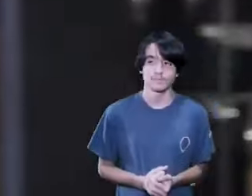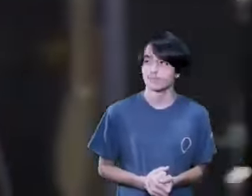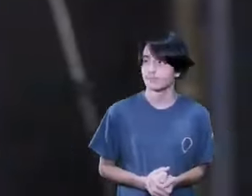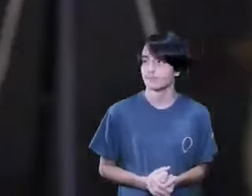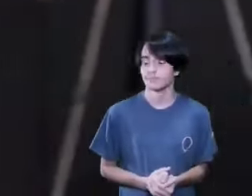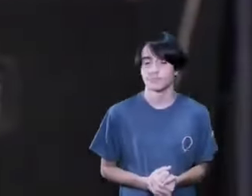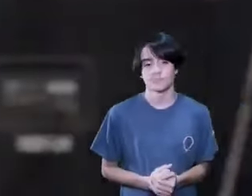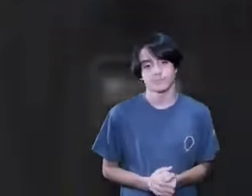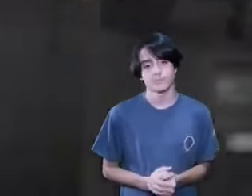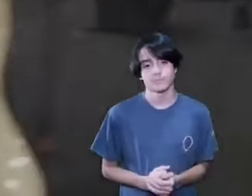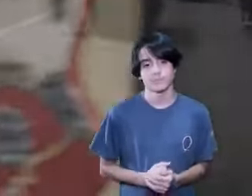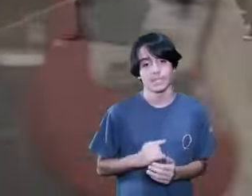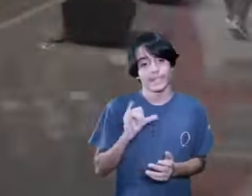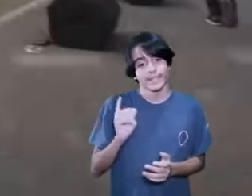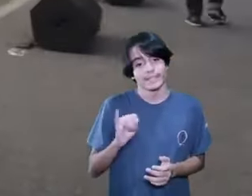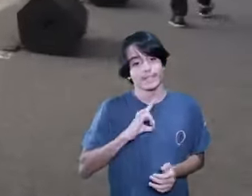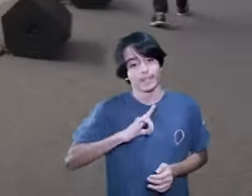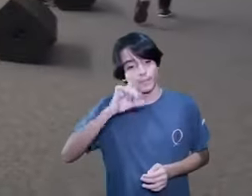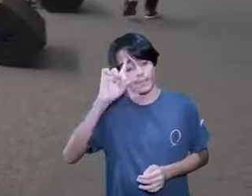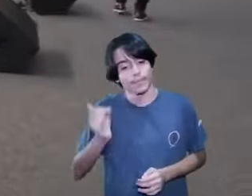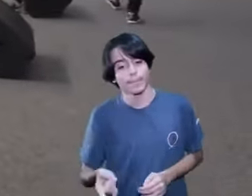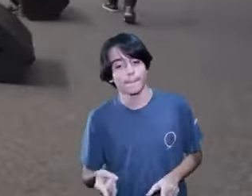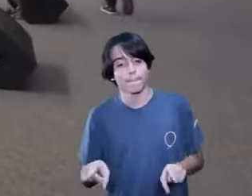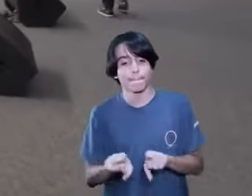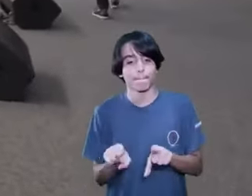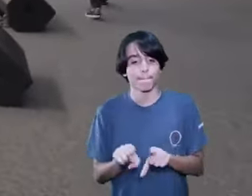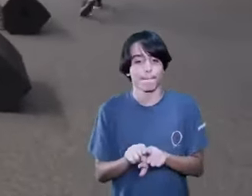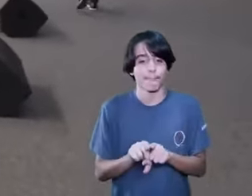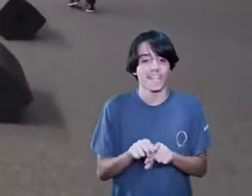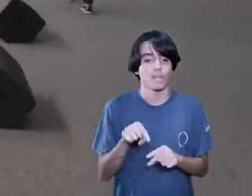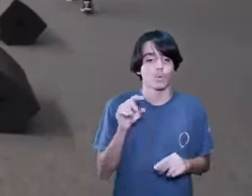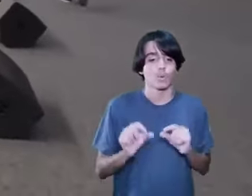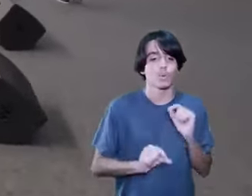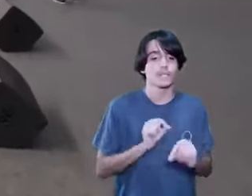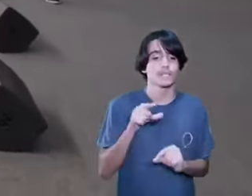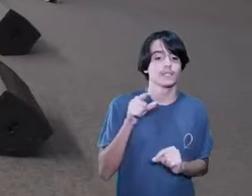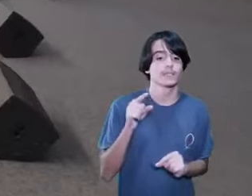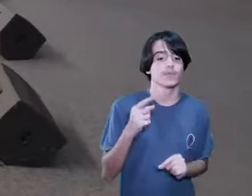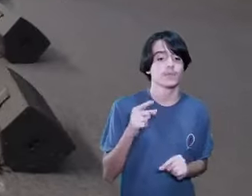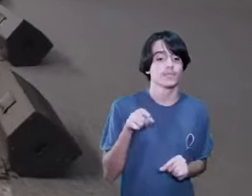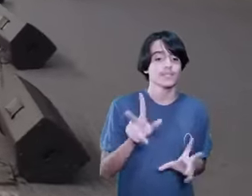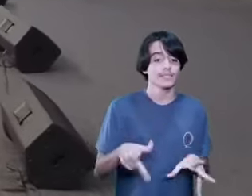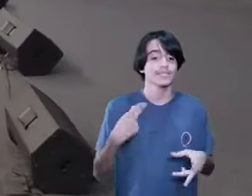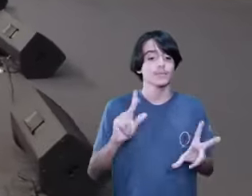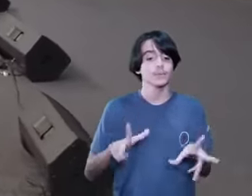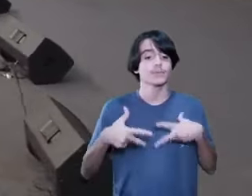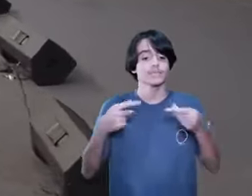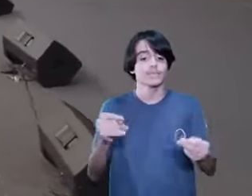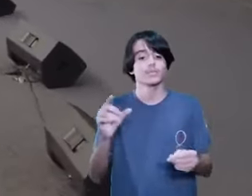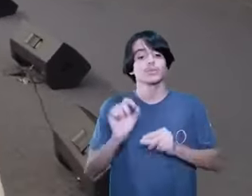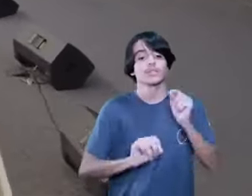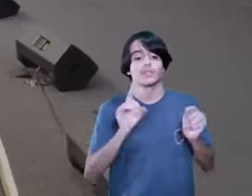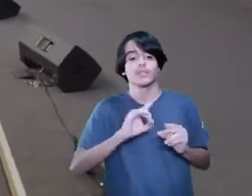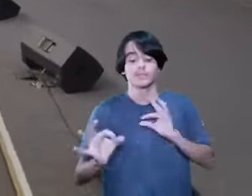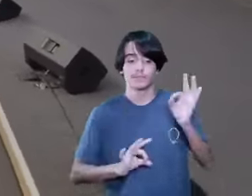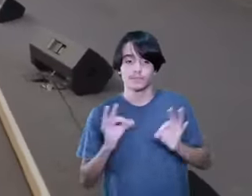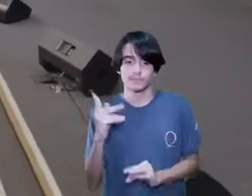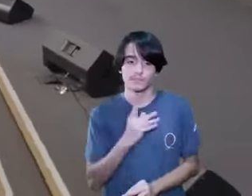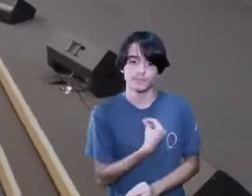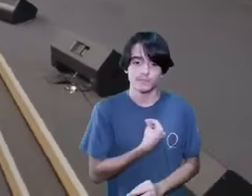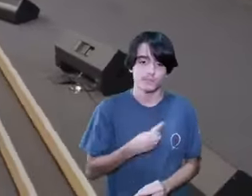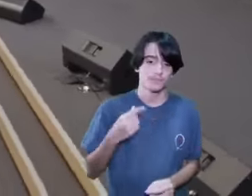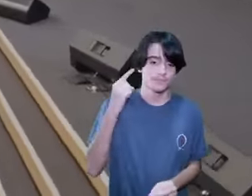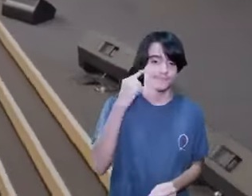da exigência é também no nível daquilo que Deus tem preparado para a tua vida. Tu está pensando no que tem